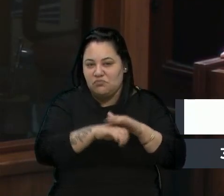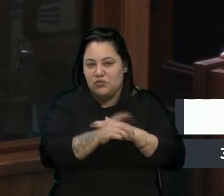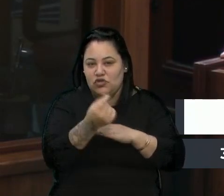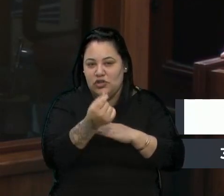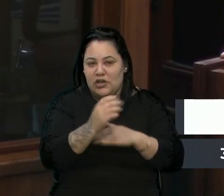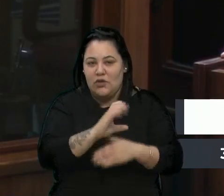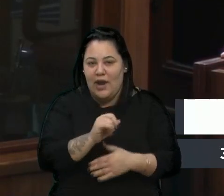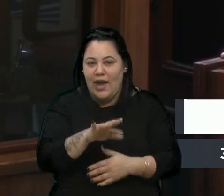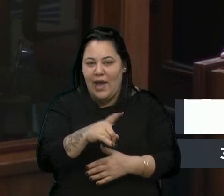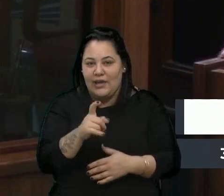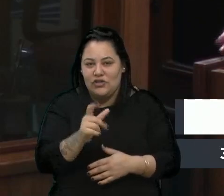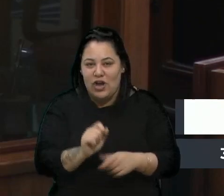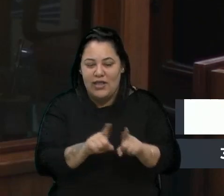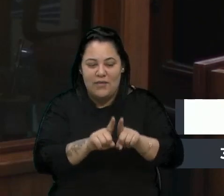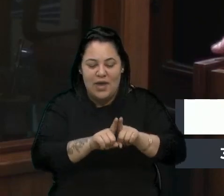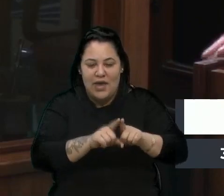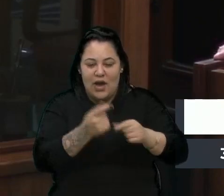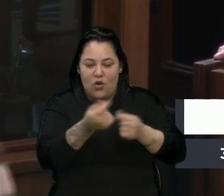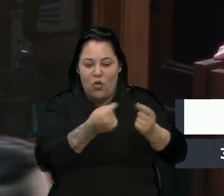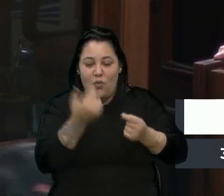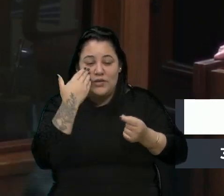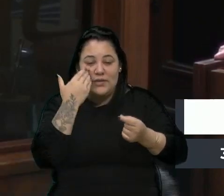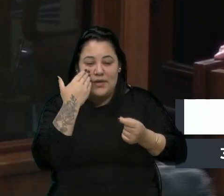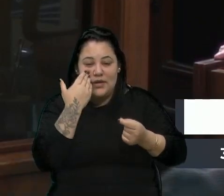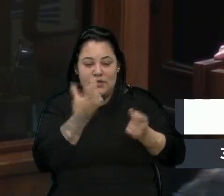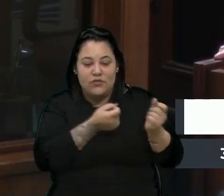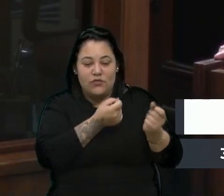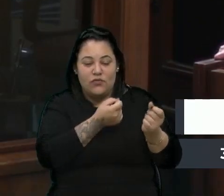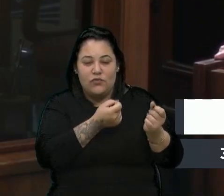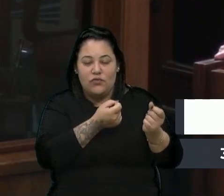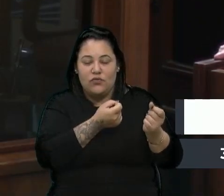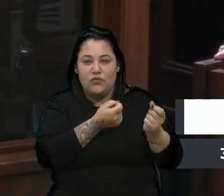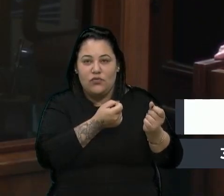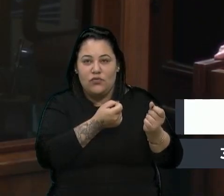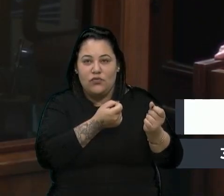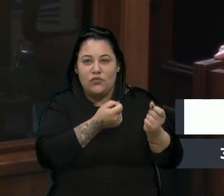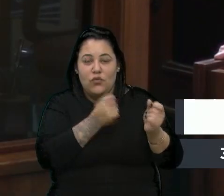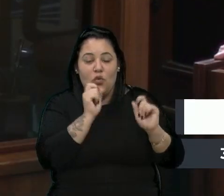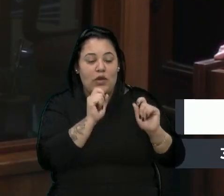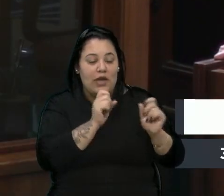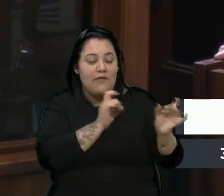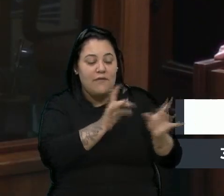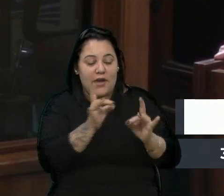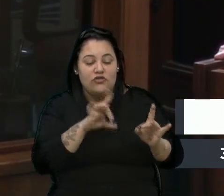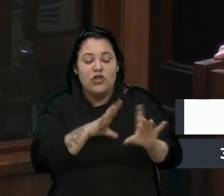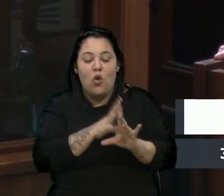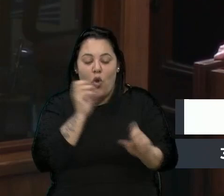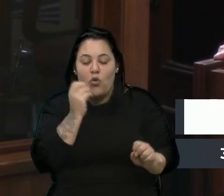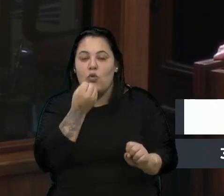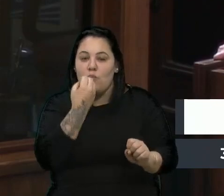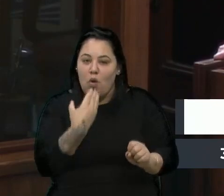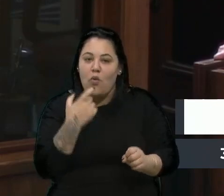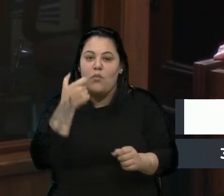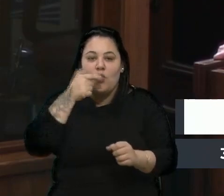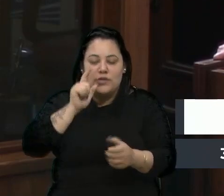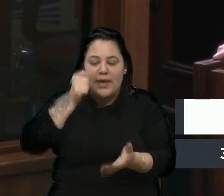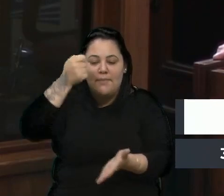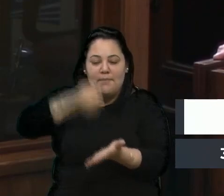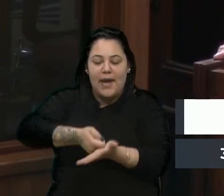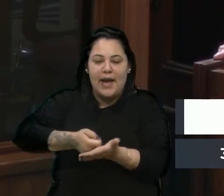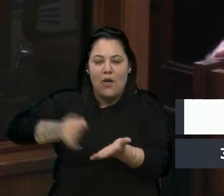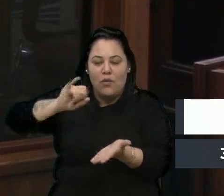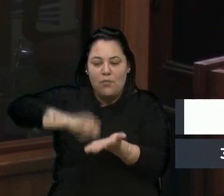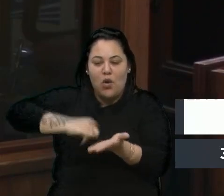saber se o valor que está sendo vendido pela sua empresa está com margem de lucro suficiente para pagar impostos, para poder dar a